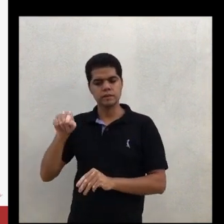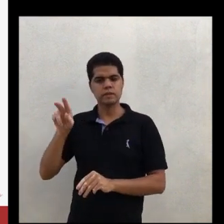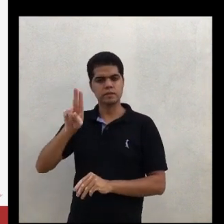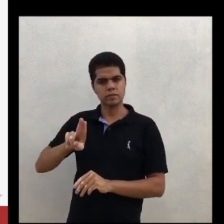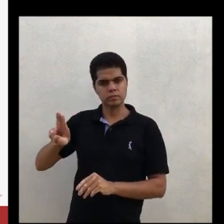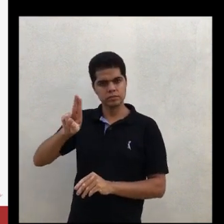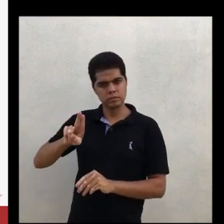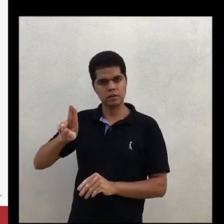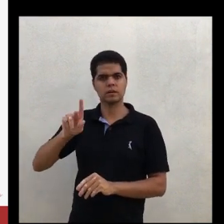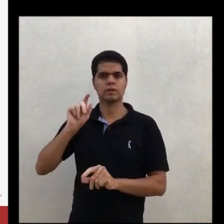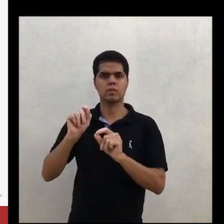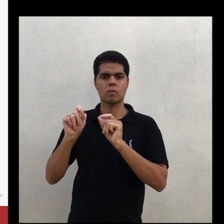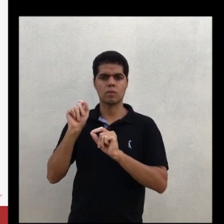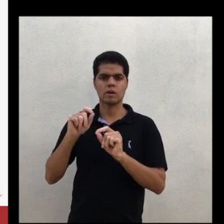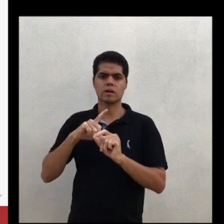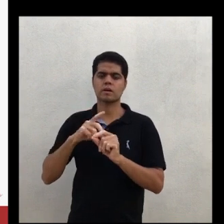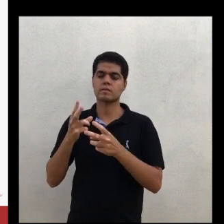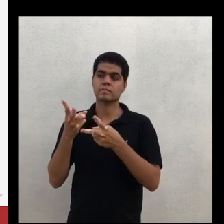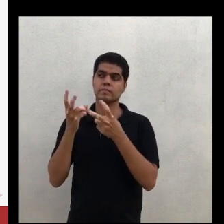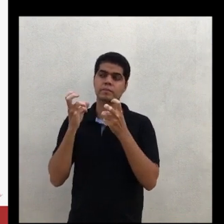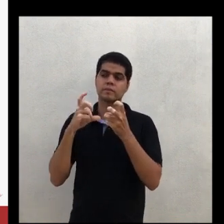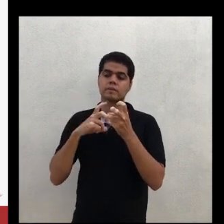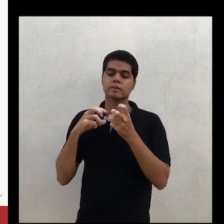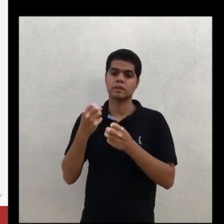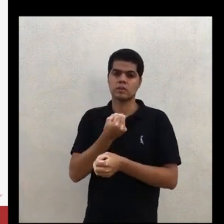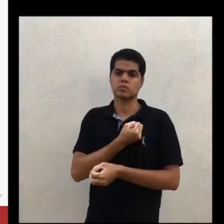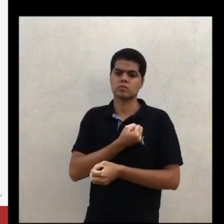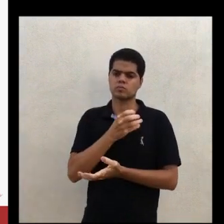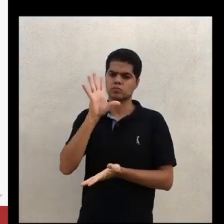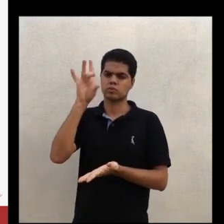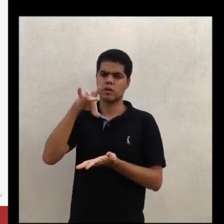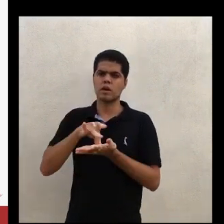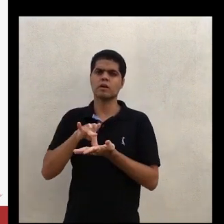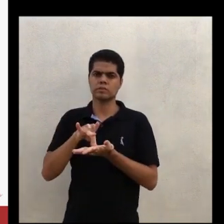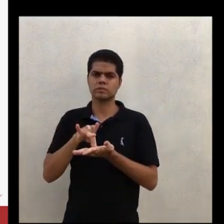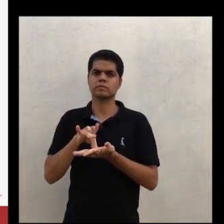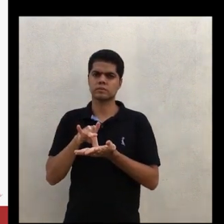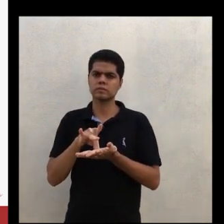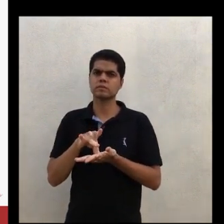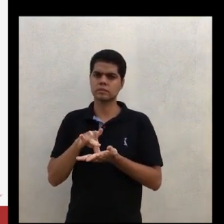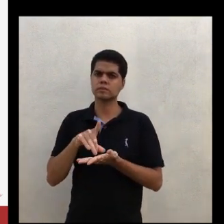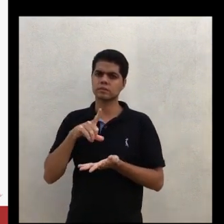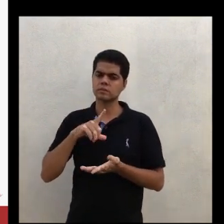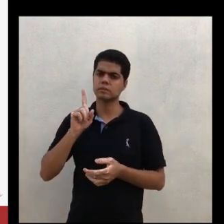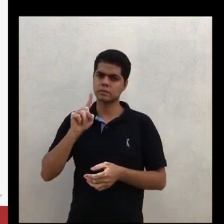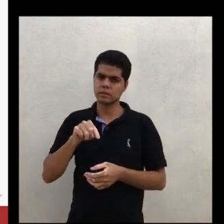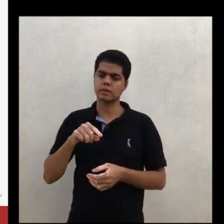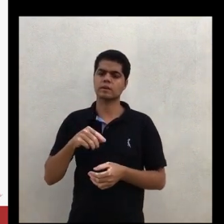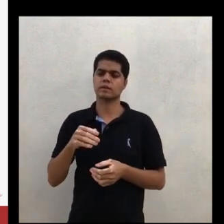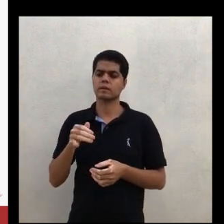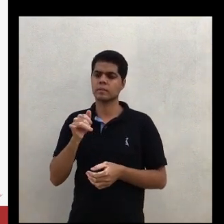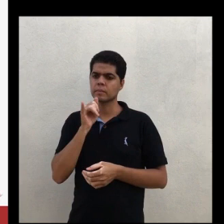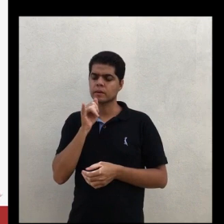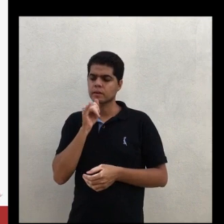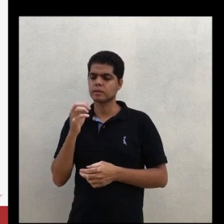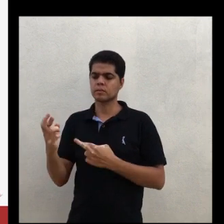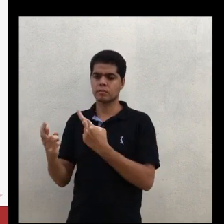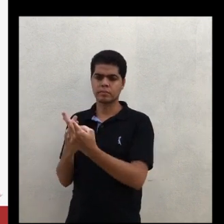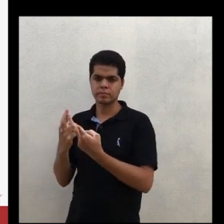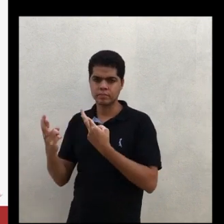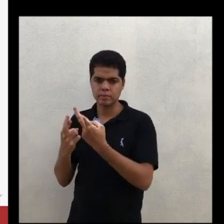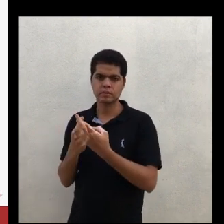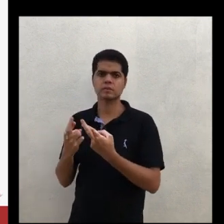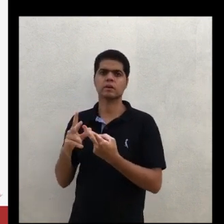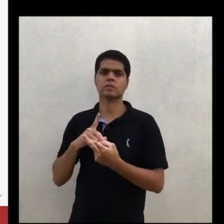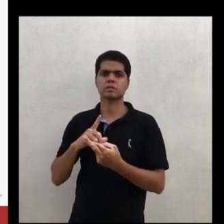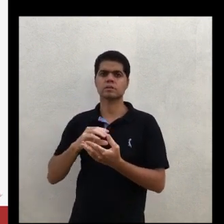reais. Da mesma forma que a minha variável de saída, a gratificação é uma variável real.